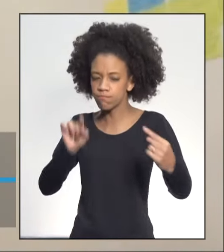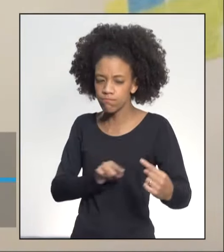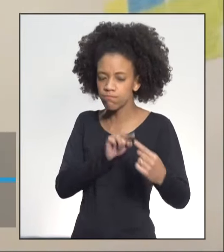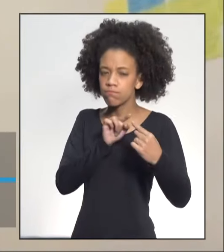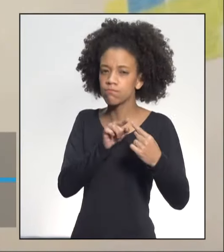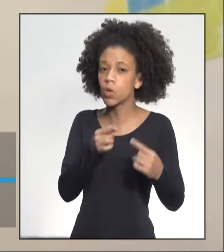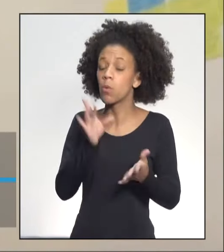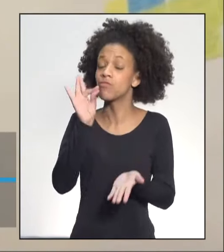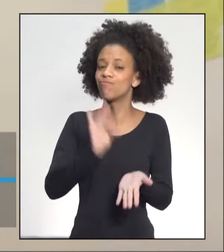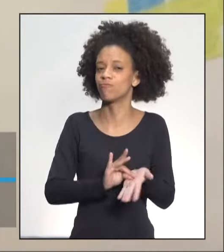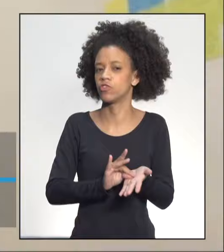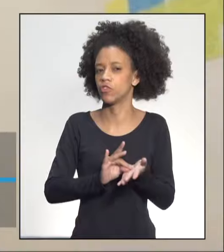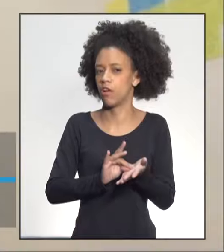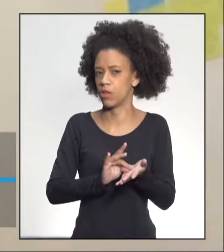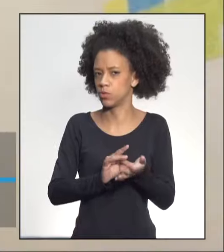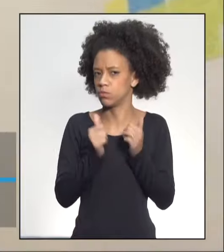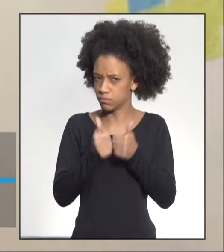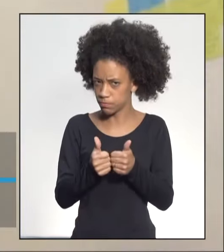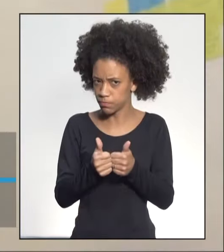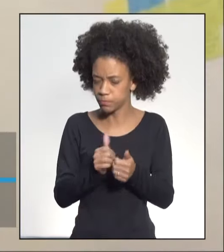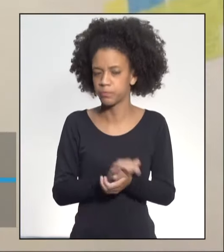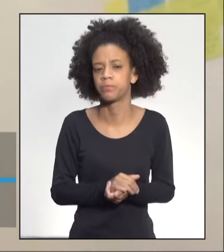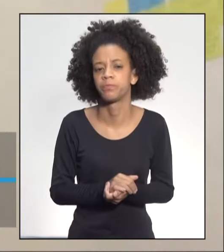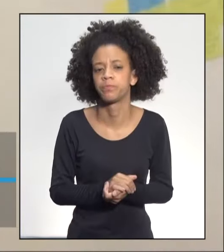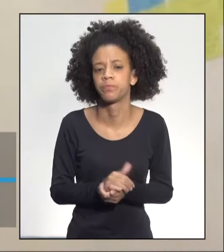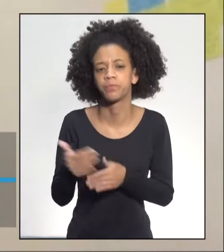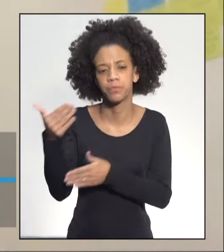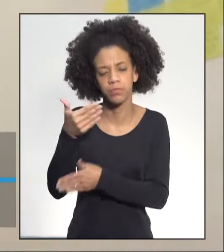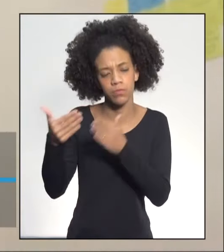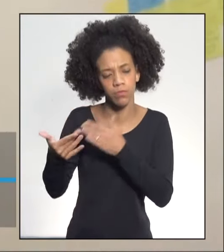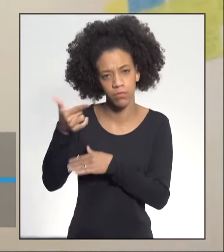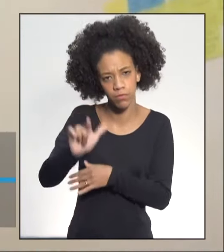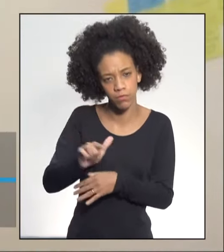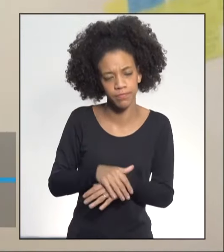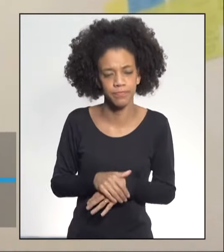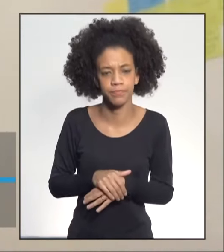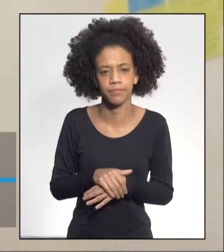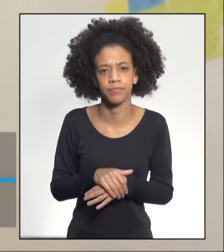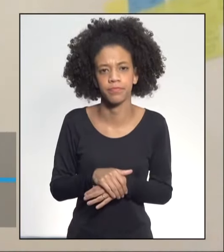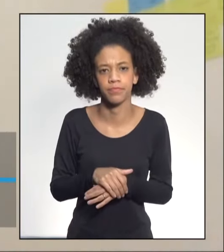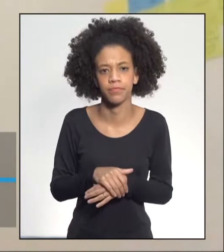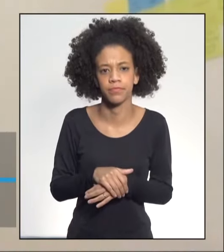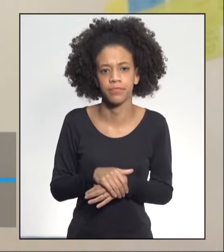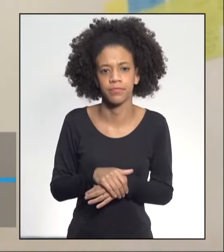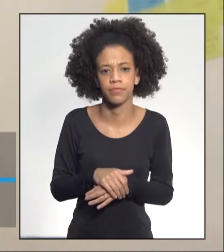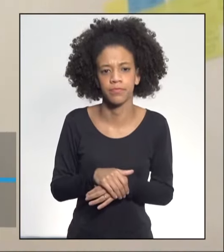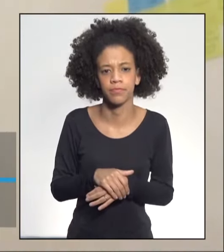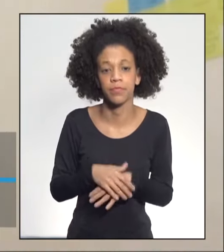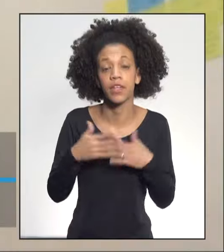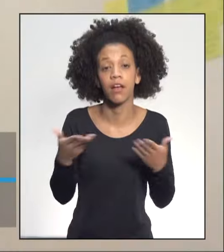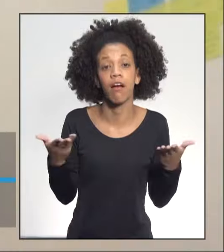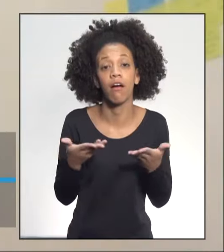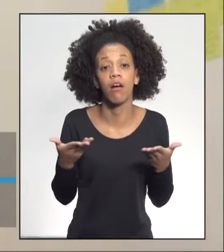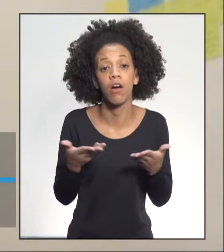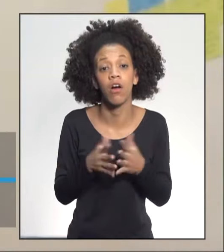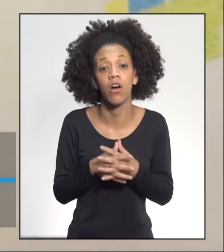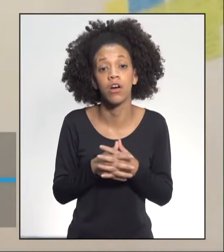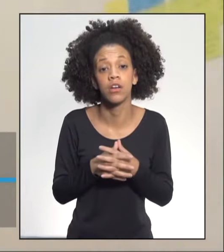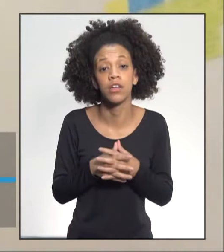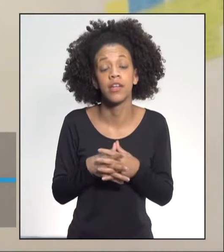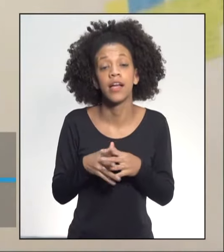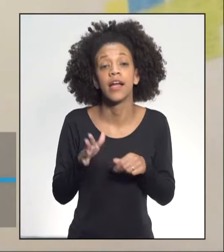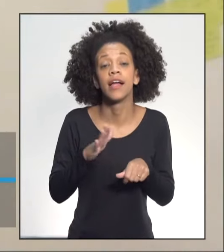notícia de fato, tá bom? Então, vamos lá. Coloca o slide de novo, por favor. E agora, pessoal, eu tenho um